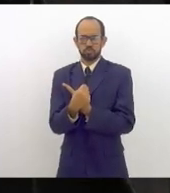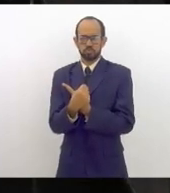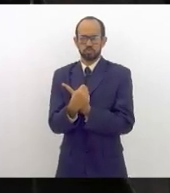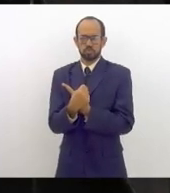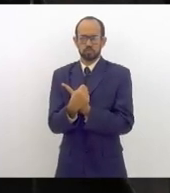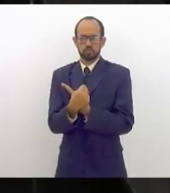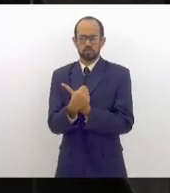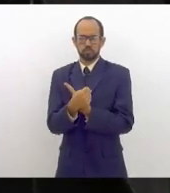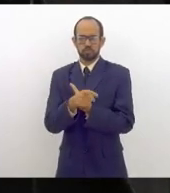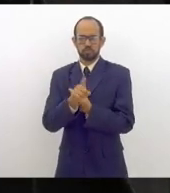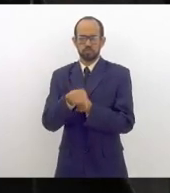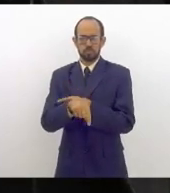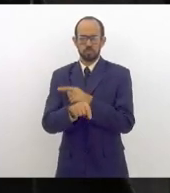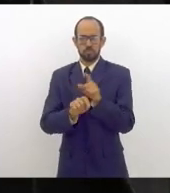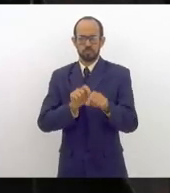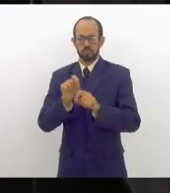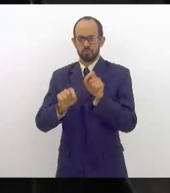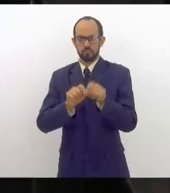São bens